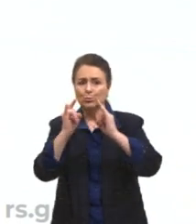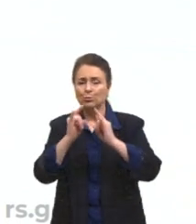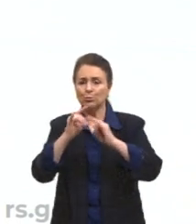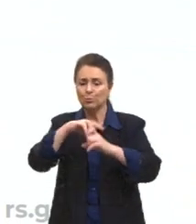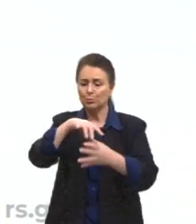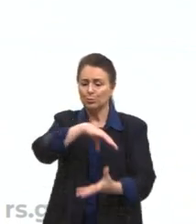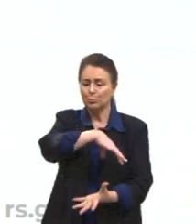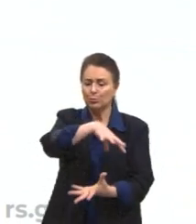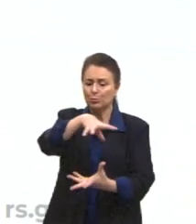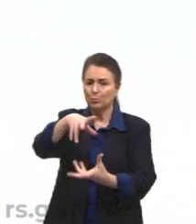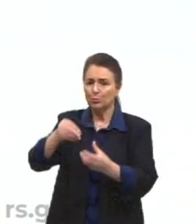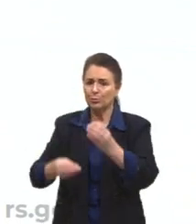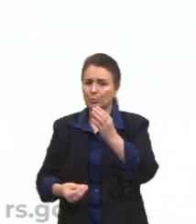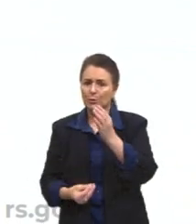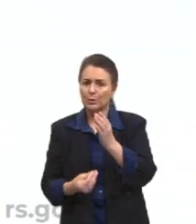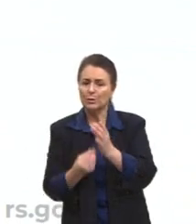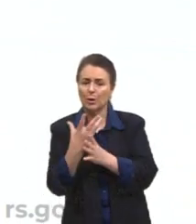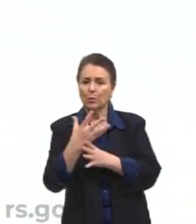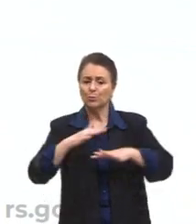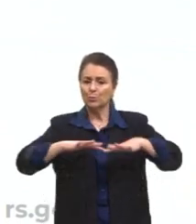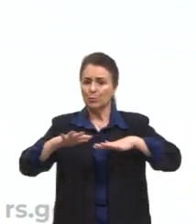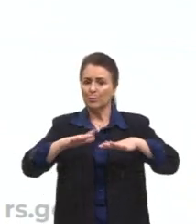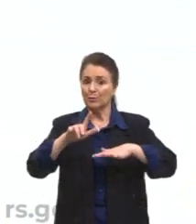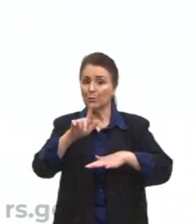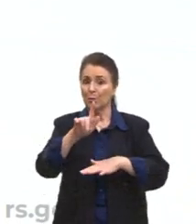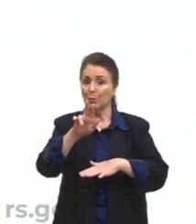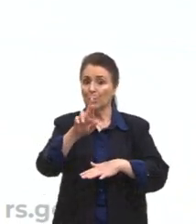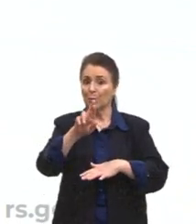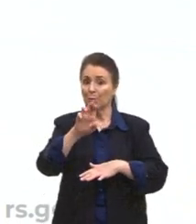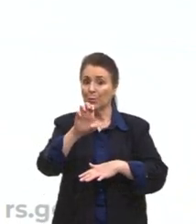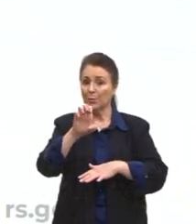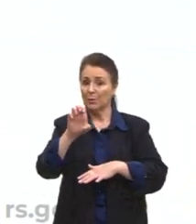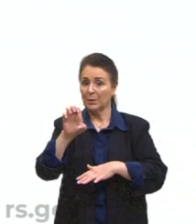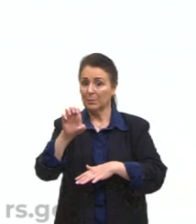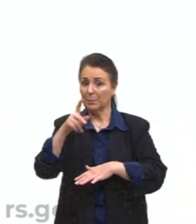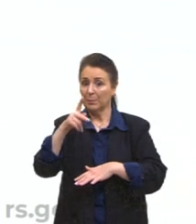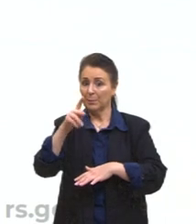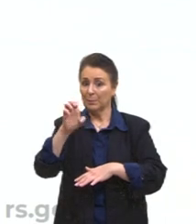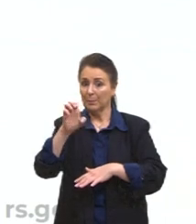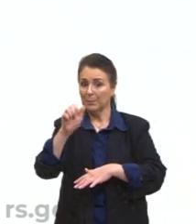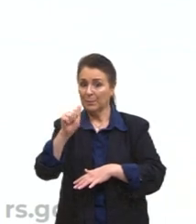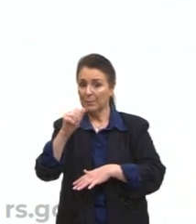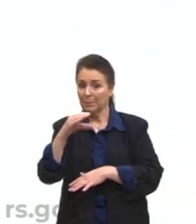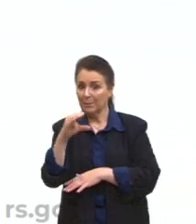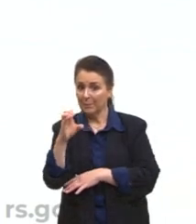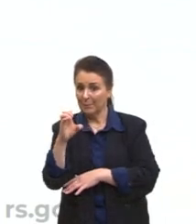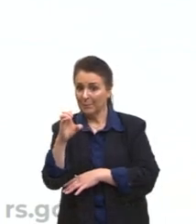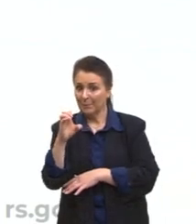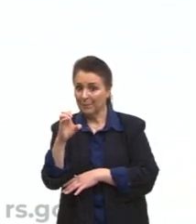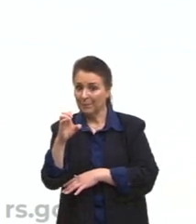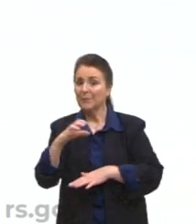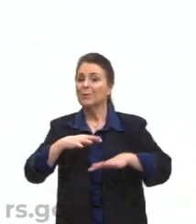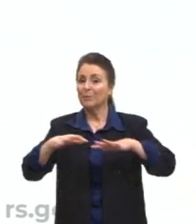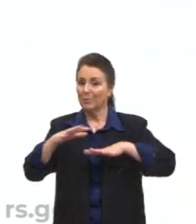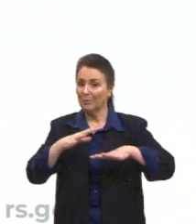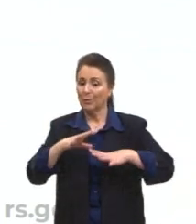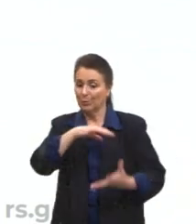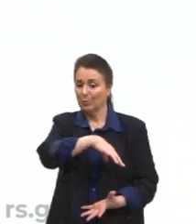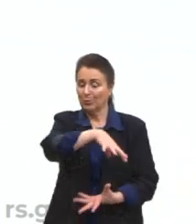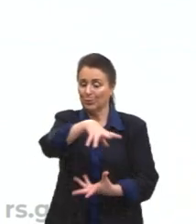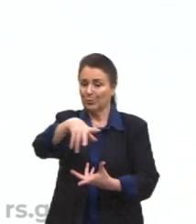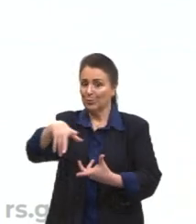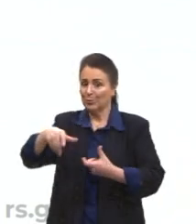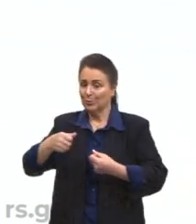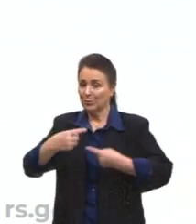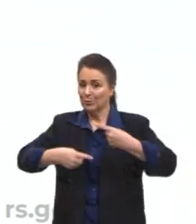de movimentos como Greenpeace etc e tal nessa nesse processo de globalização ah discutimos a questão